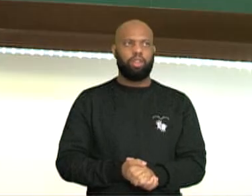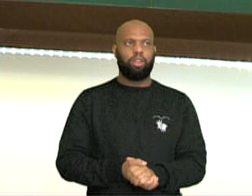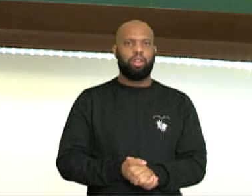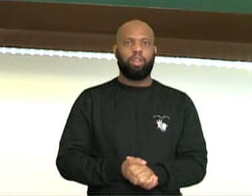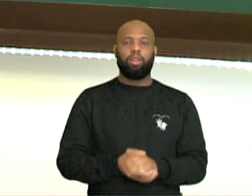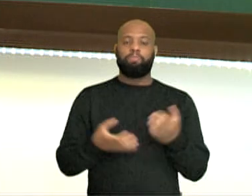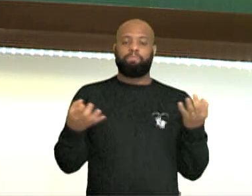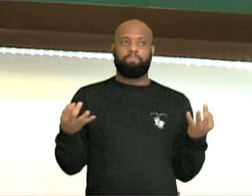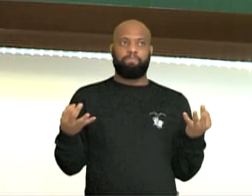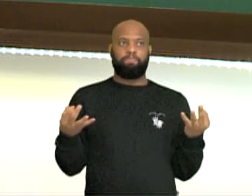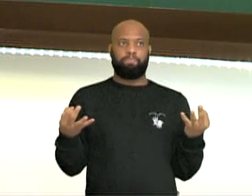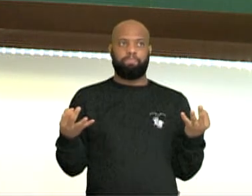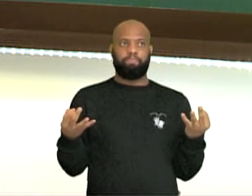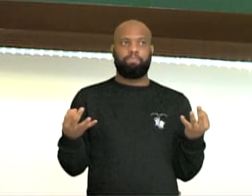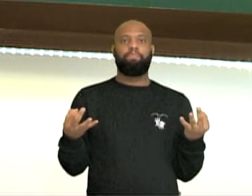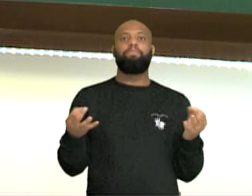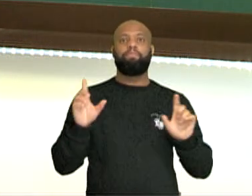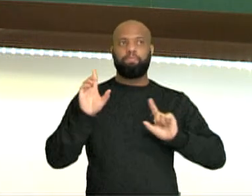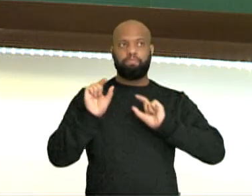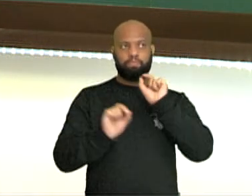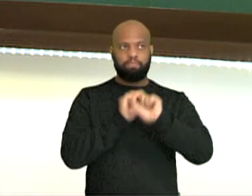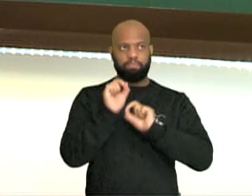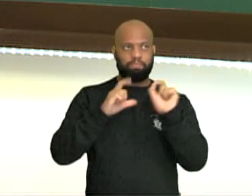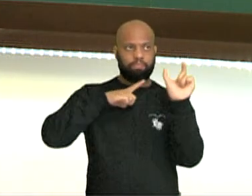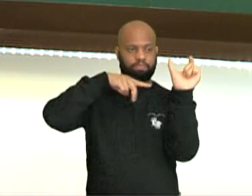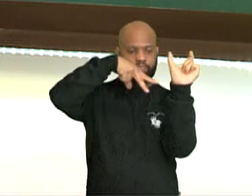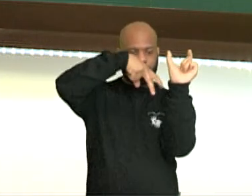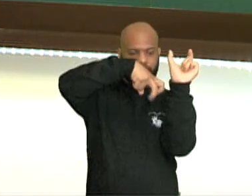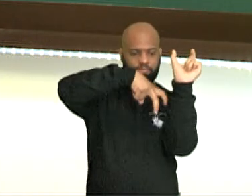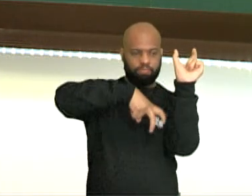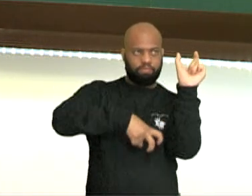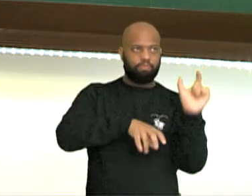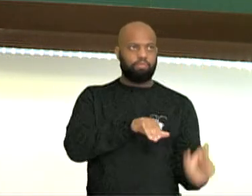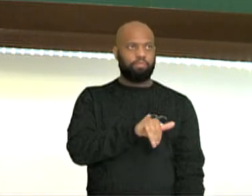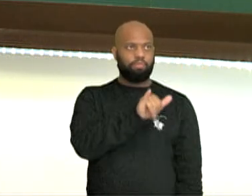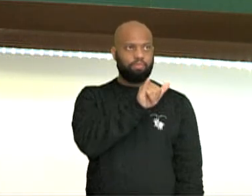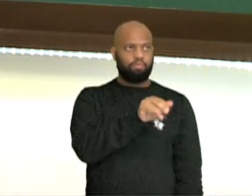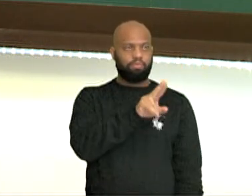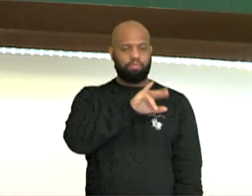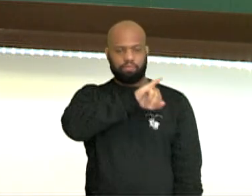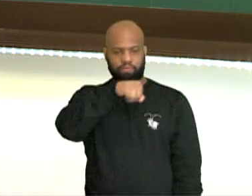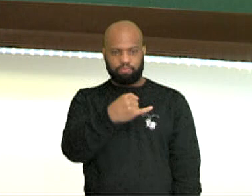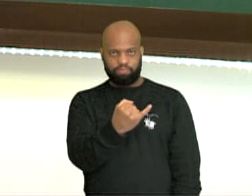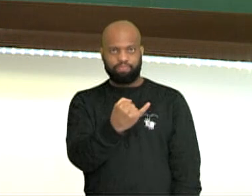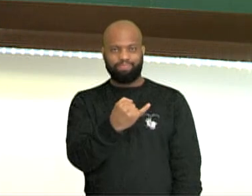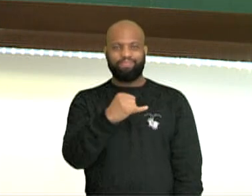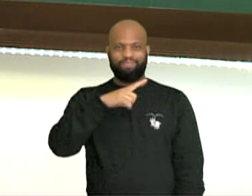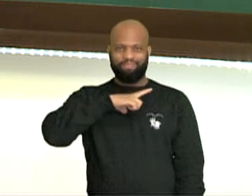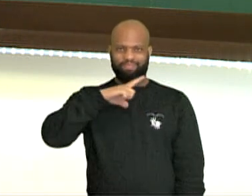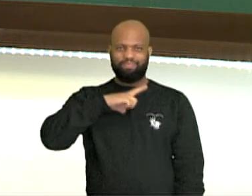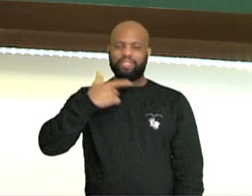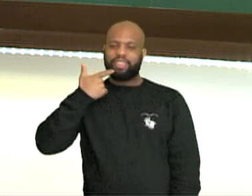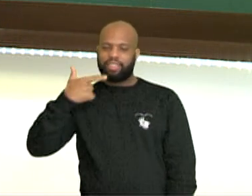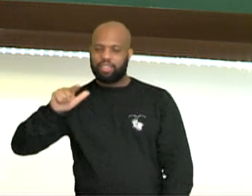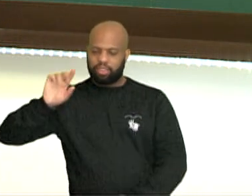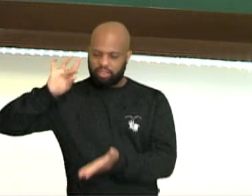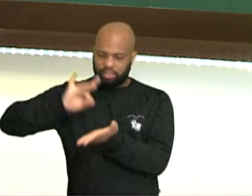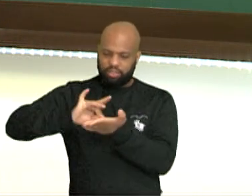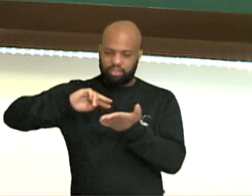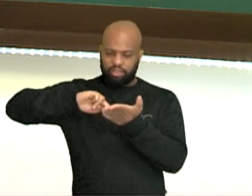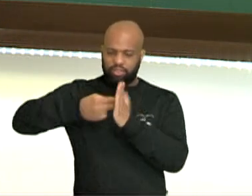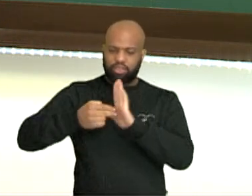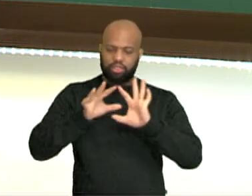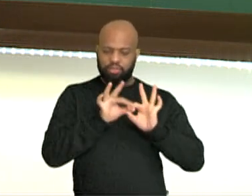Yoga é uma palavra que deriva de yud, que no sânscrito significa união. Então, quando eu penso nessa tradução